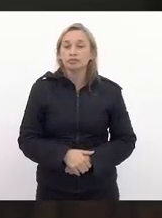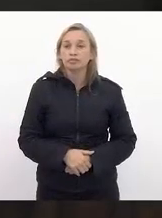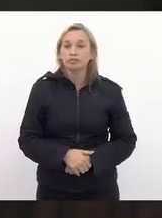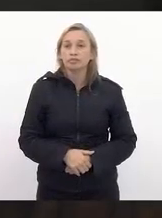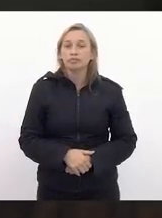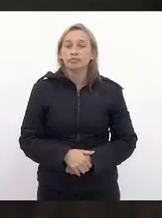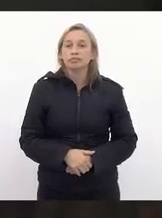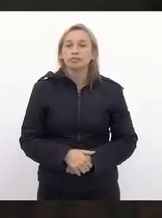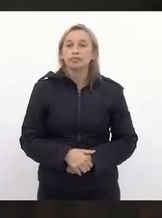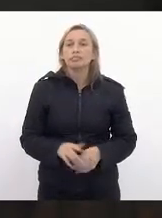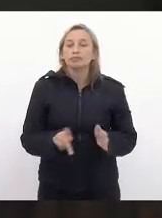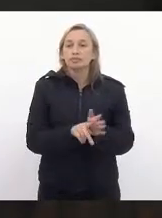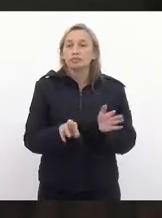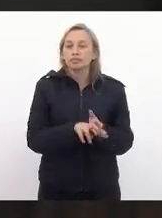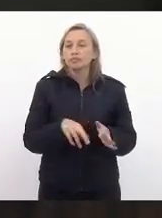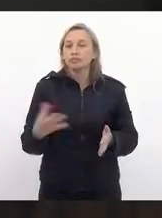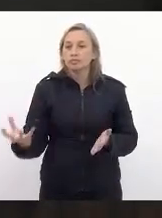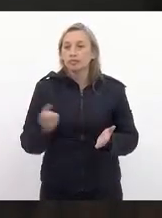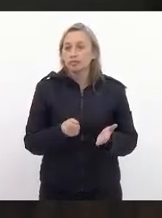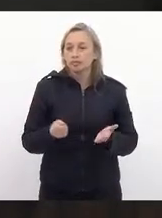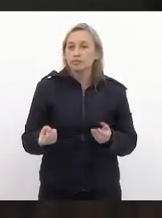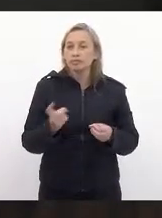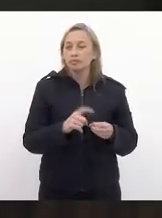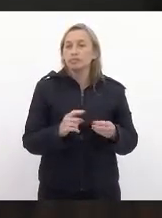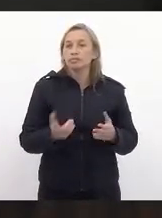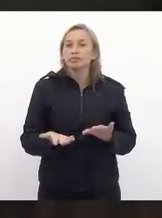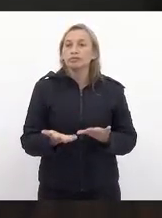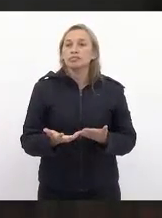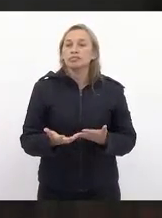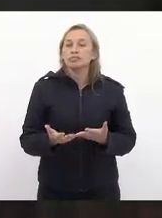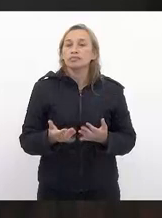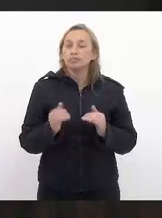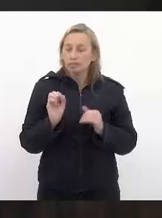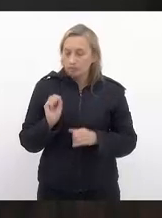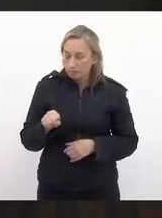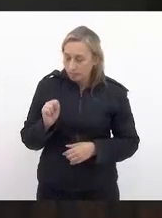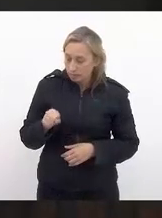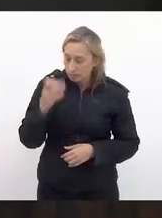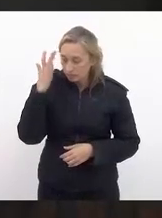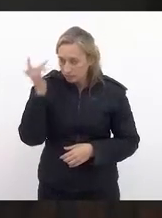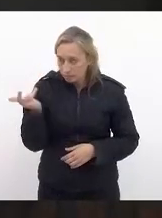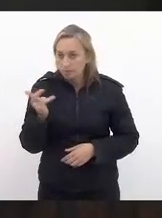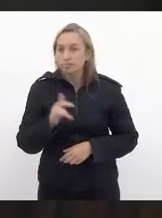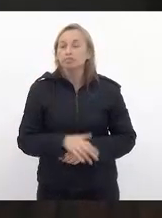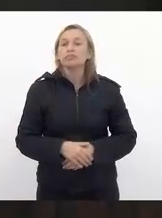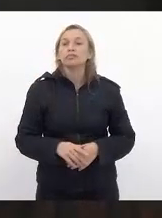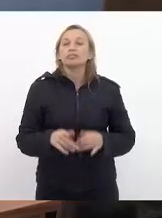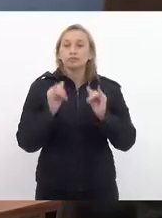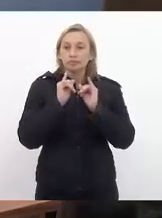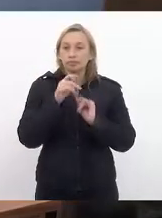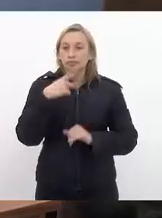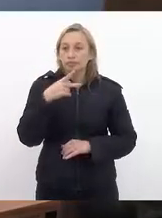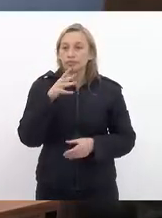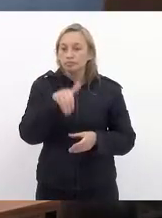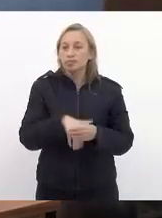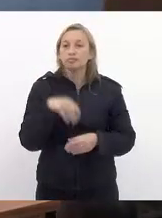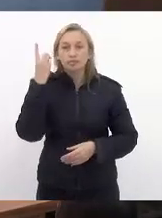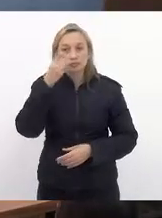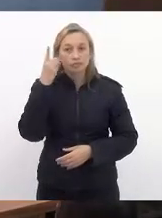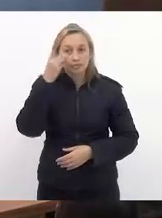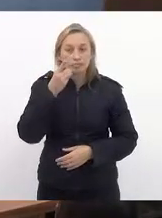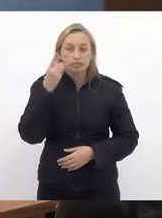presente resolução receber emenda retornar para declaração maior amanhã gata para declaração de voto